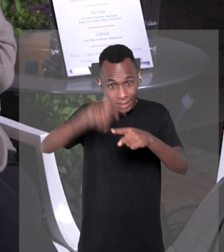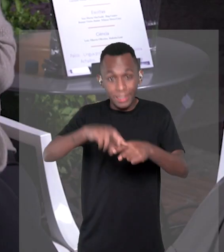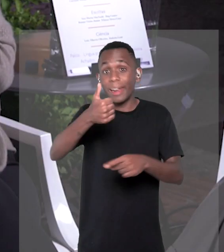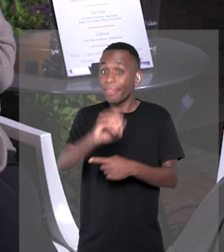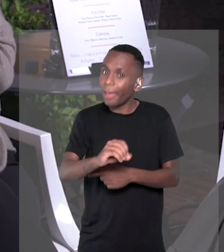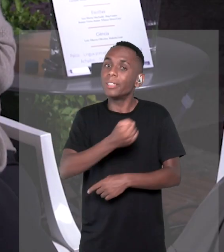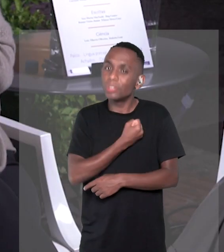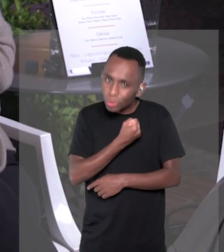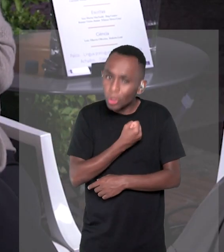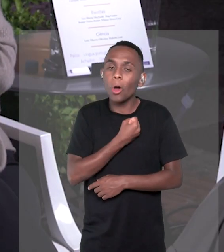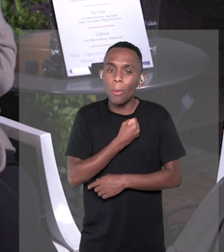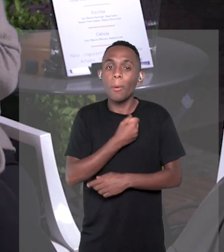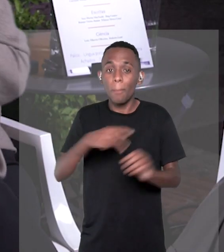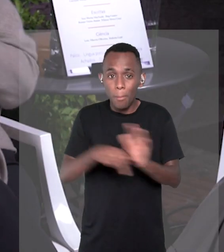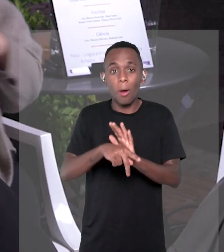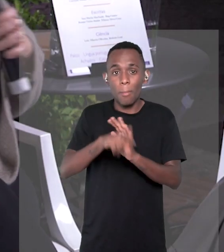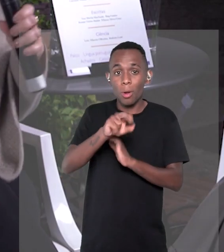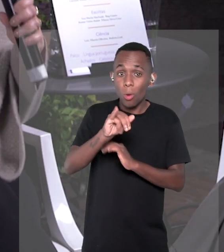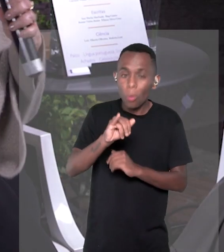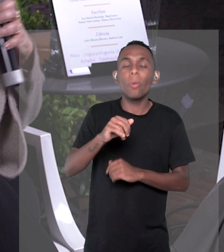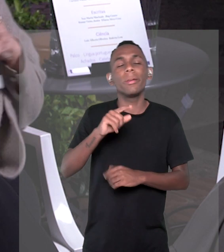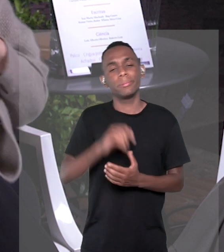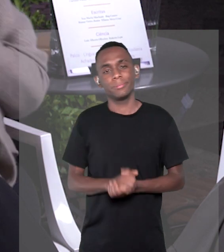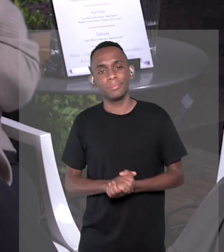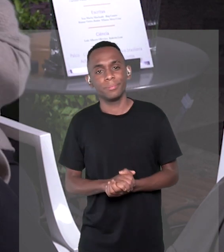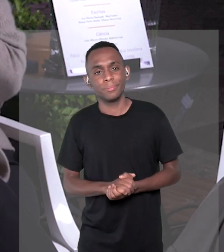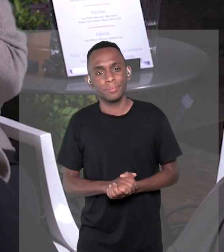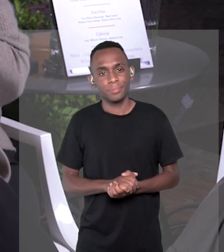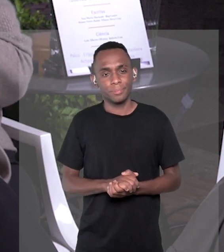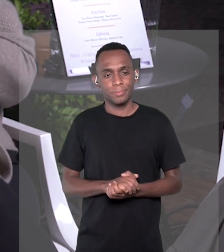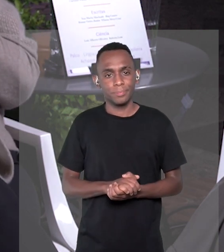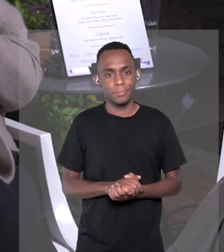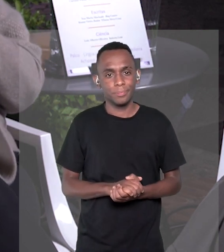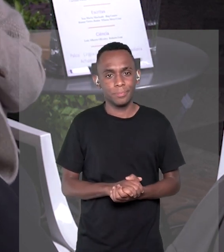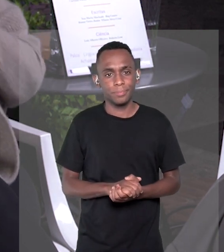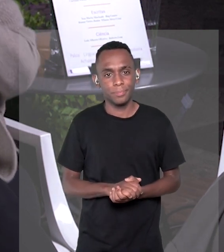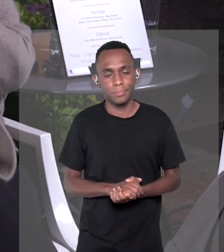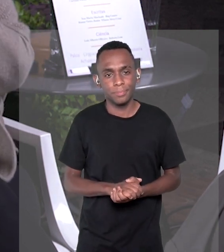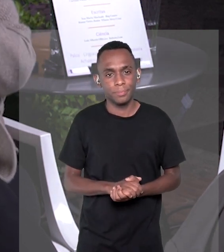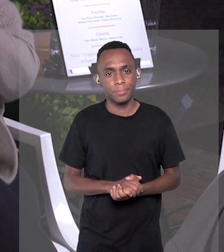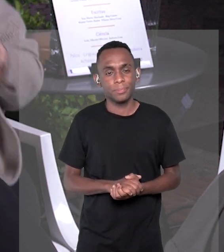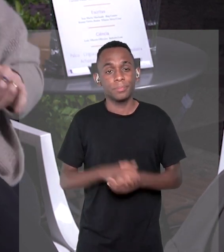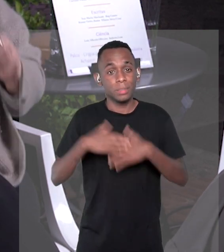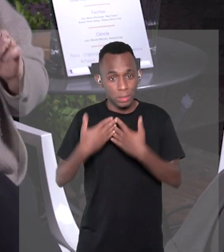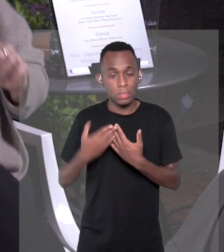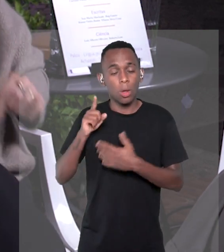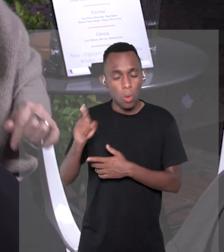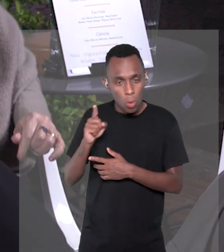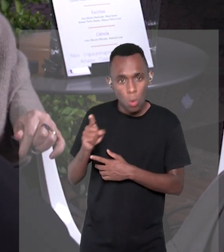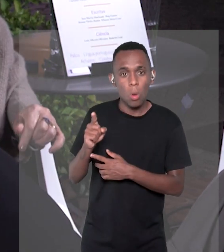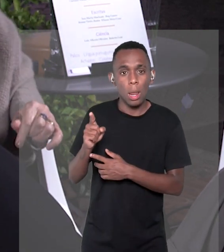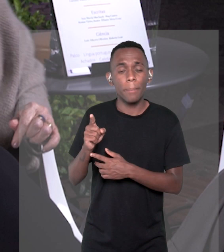que eu ocupo. Mesmo? Sério? Mas, olha, os senhores estão vendo que ele não Cadeira foi 10. Combinado. Cadeira O 10, artigo é já a está